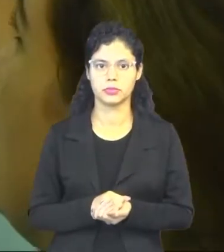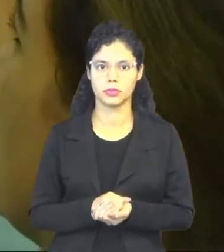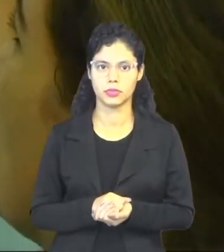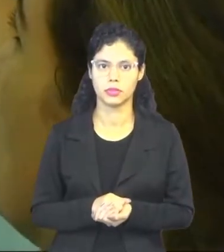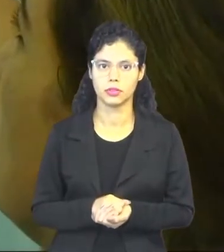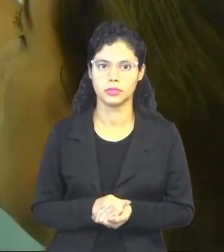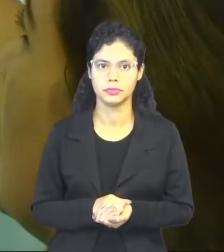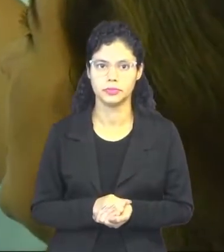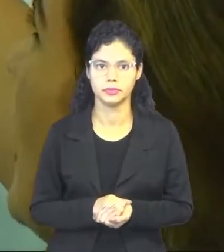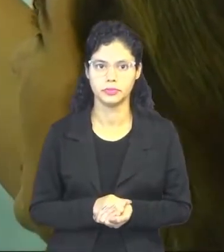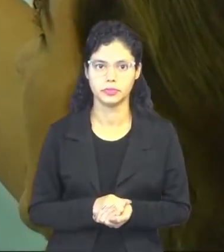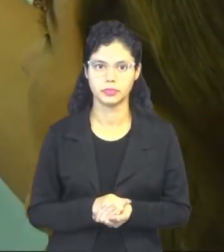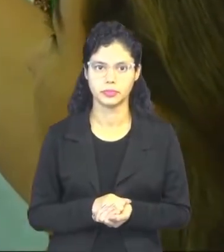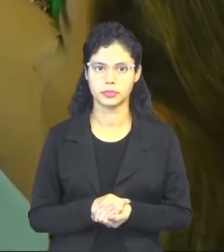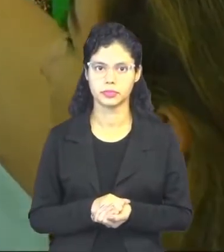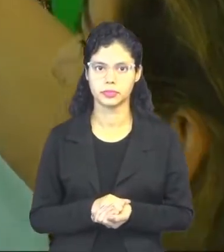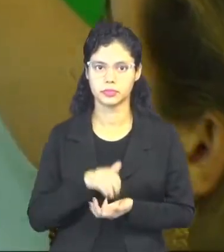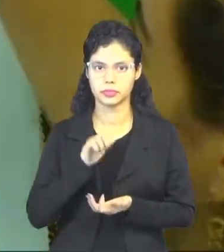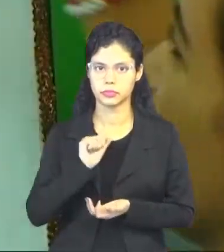Ele fica como?